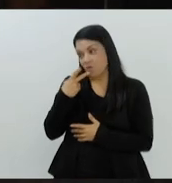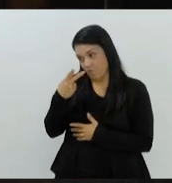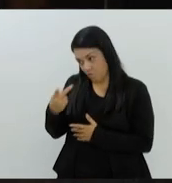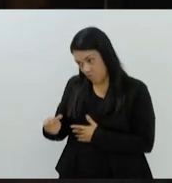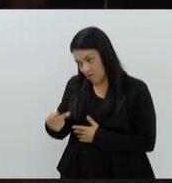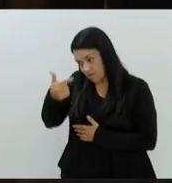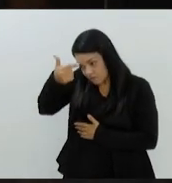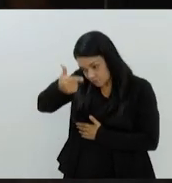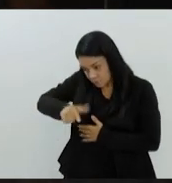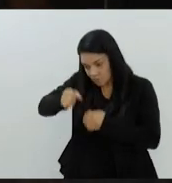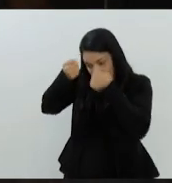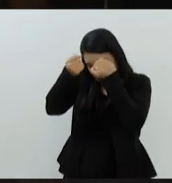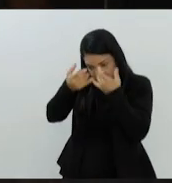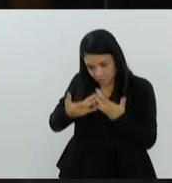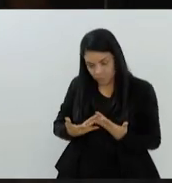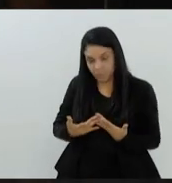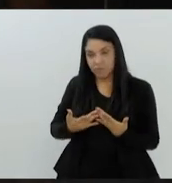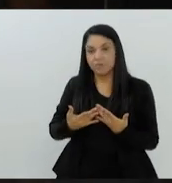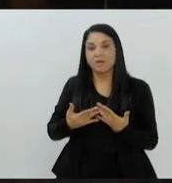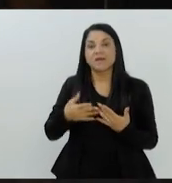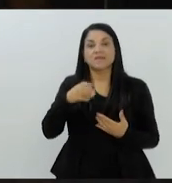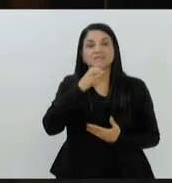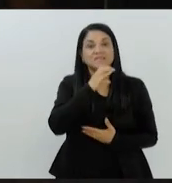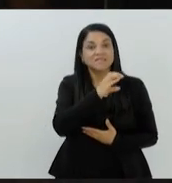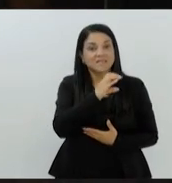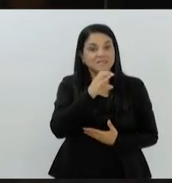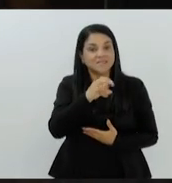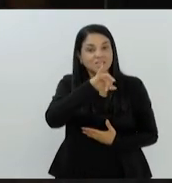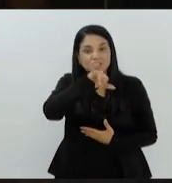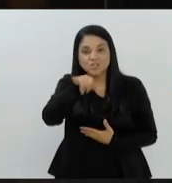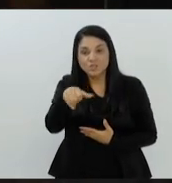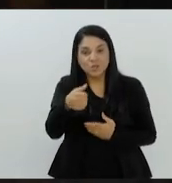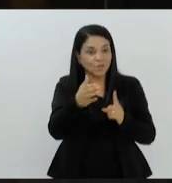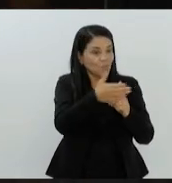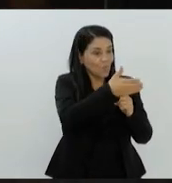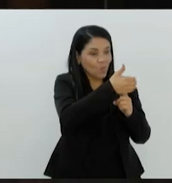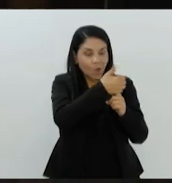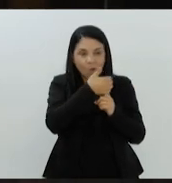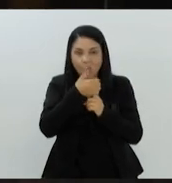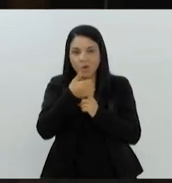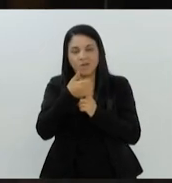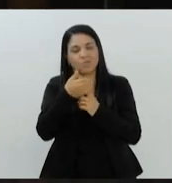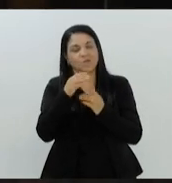no esclarecimento. A CCJ não acolheu suas emendas.